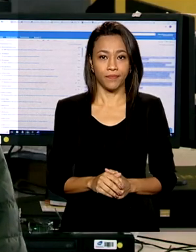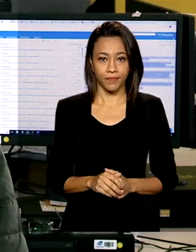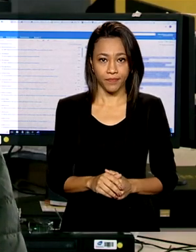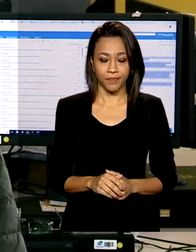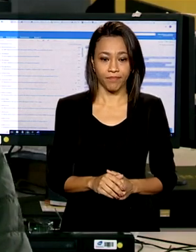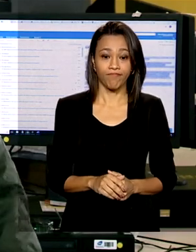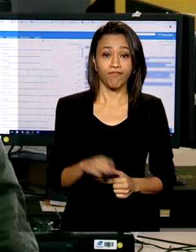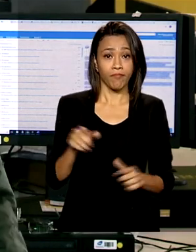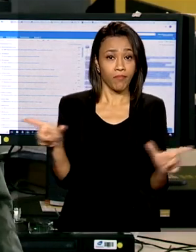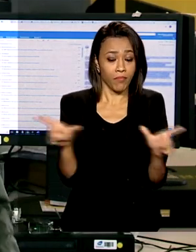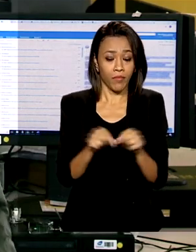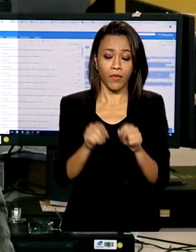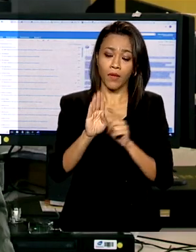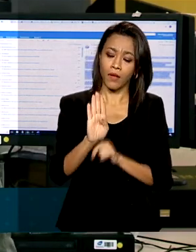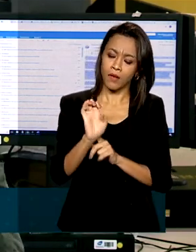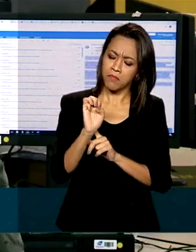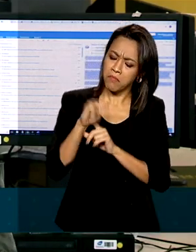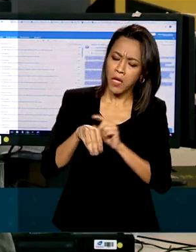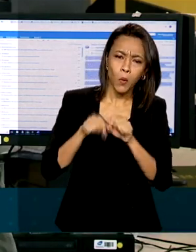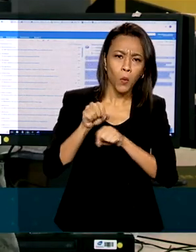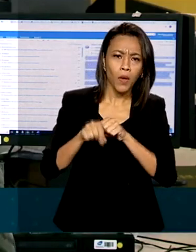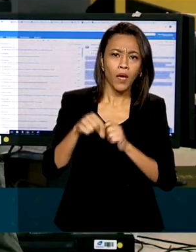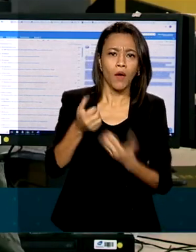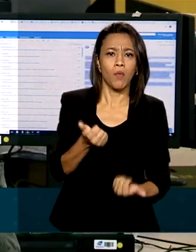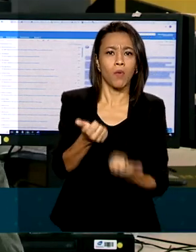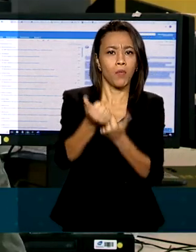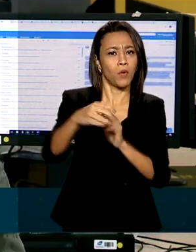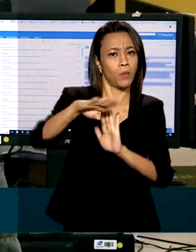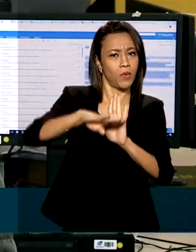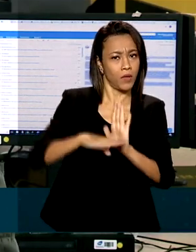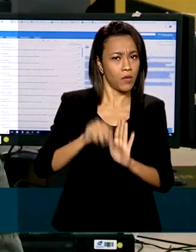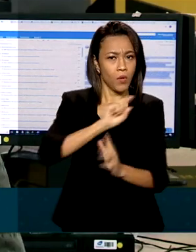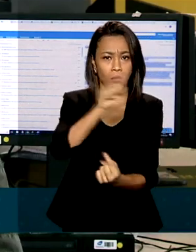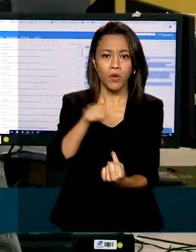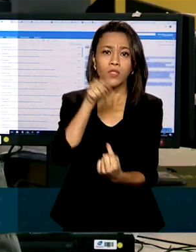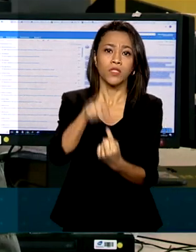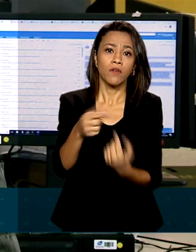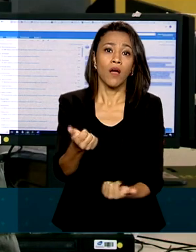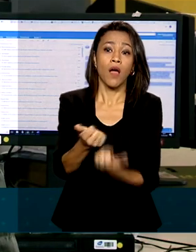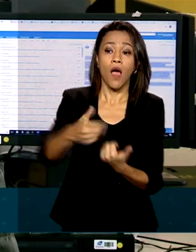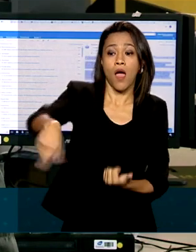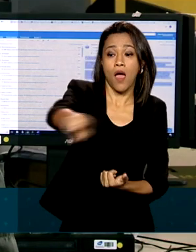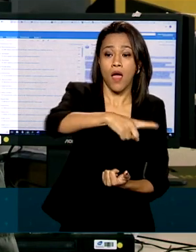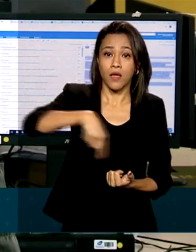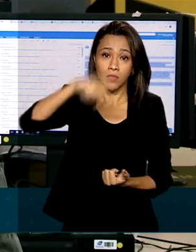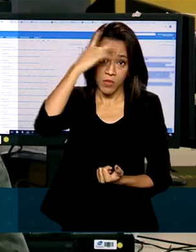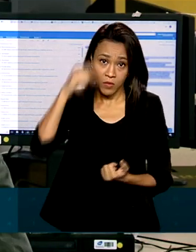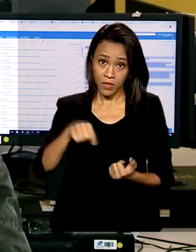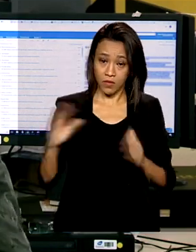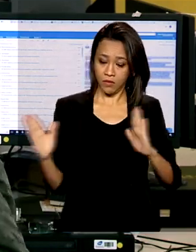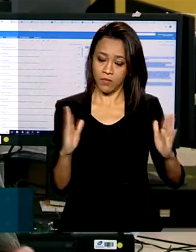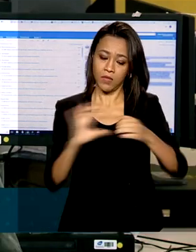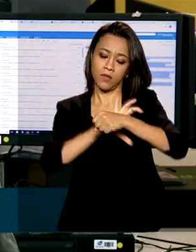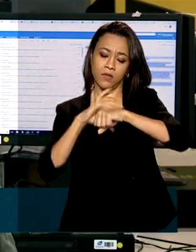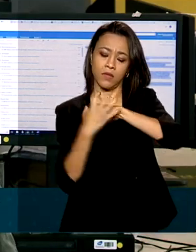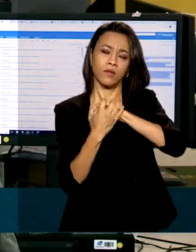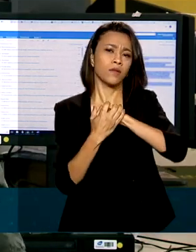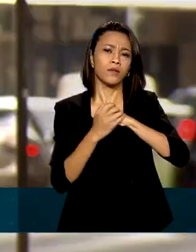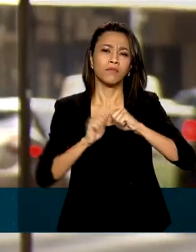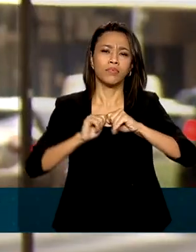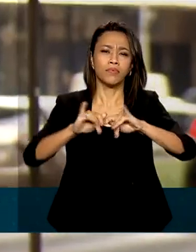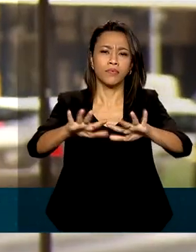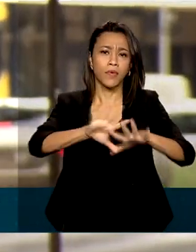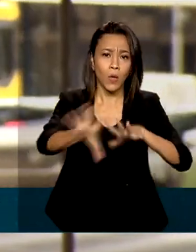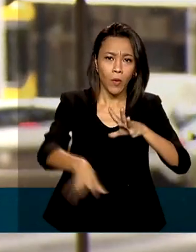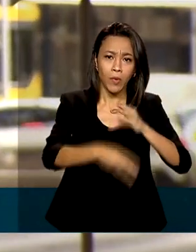O BEM é um benefício criado pelo governo para auxiliar os trabalhadores nesse momento de pandemia, complementando a renda